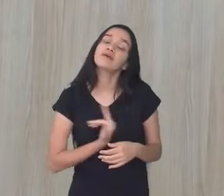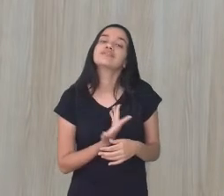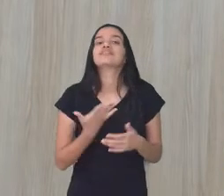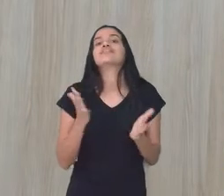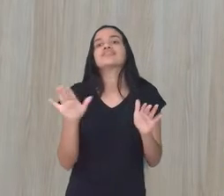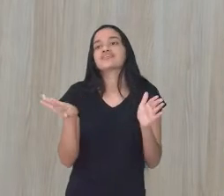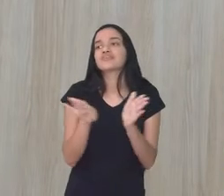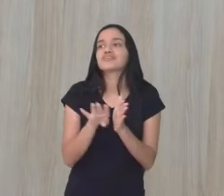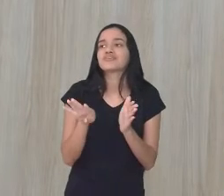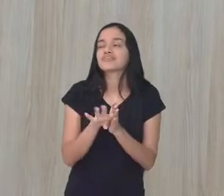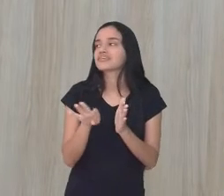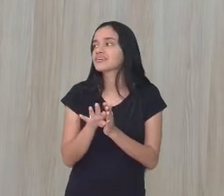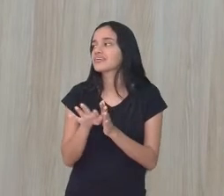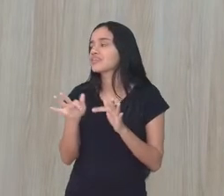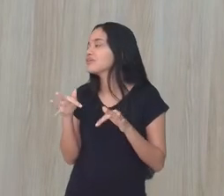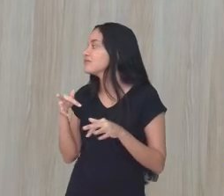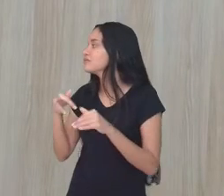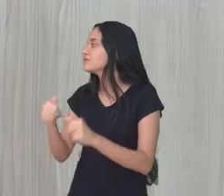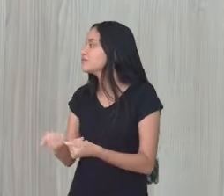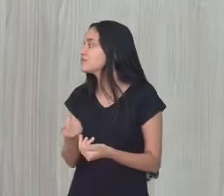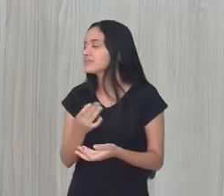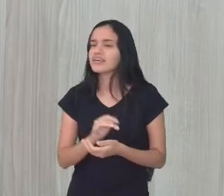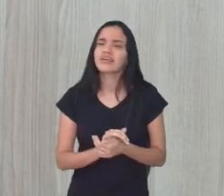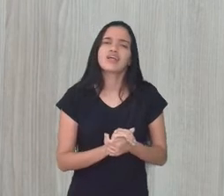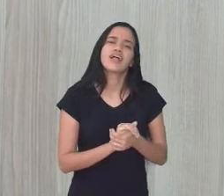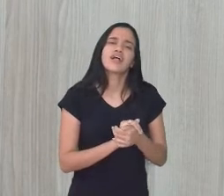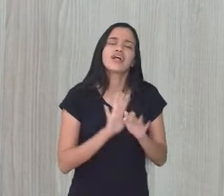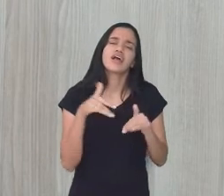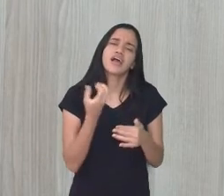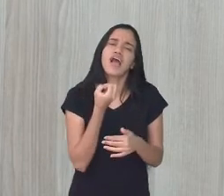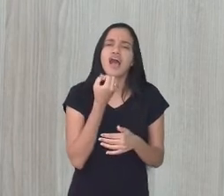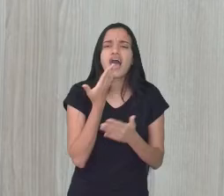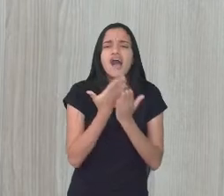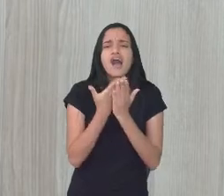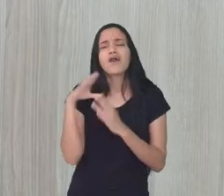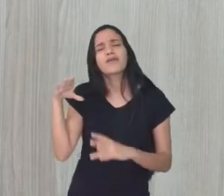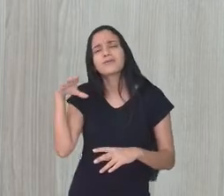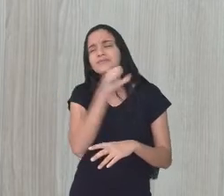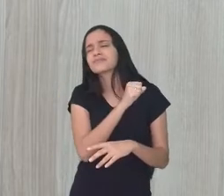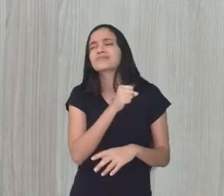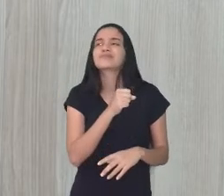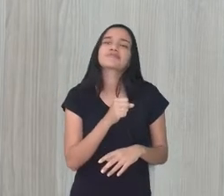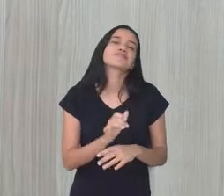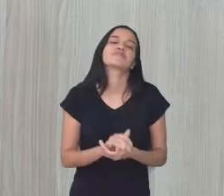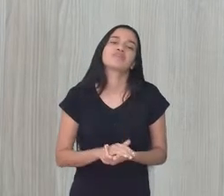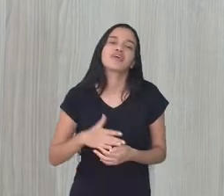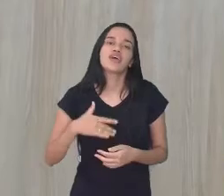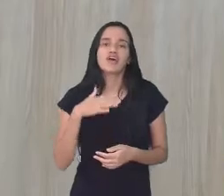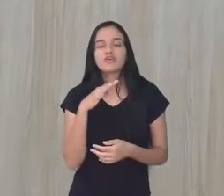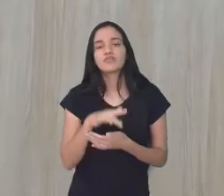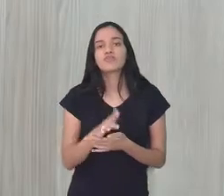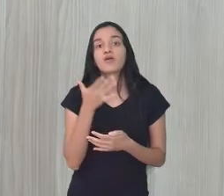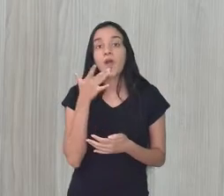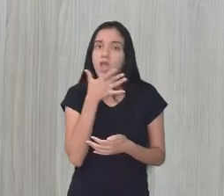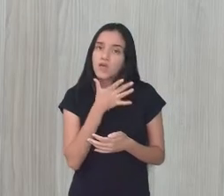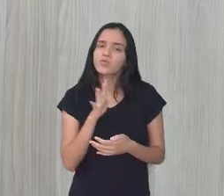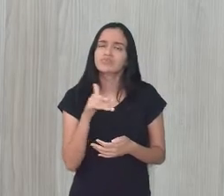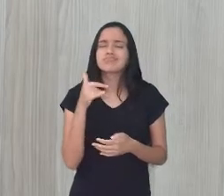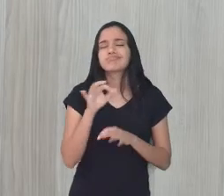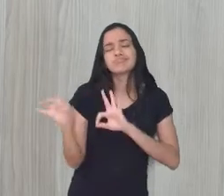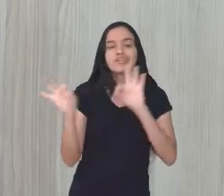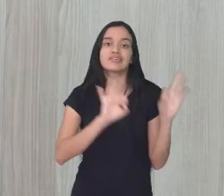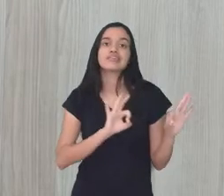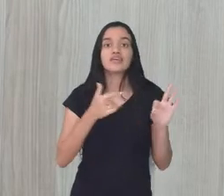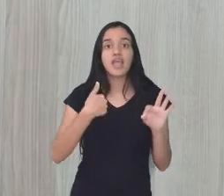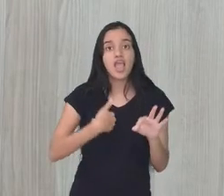chegando ao fim dessa aula. Mas já, professora Vanessa, foi tão rapidinho, foi tão gostoso de assistir. Eu gostei bastante, espero que